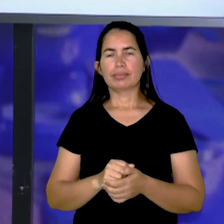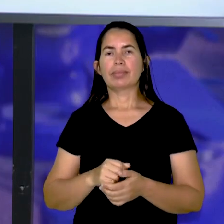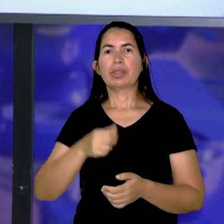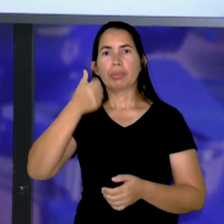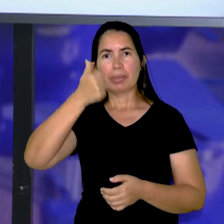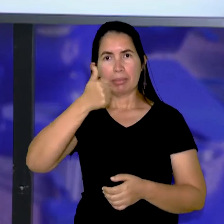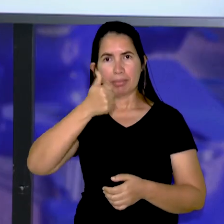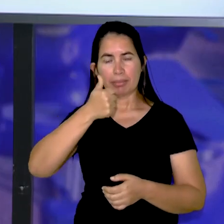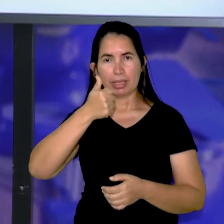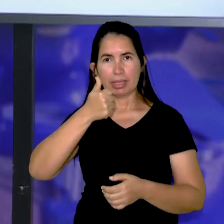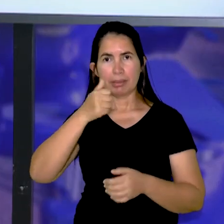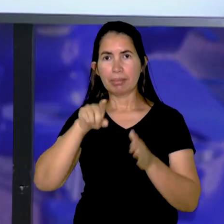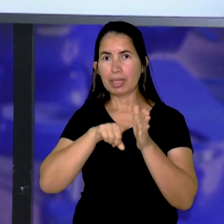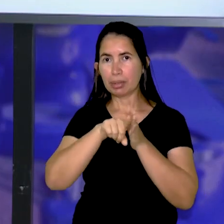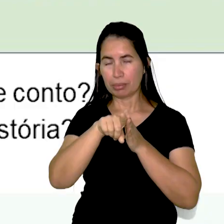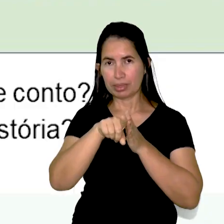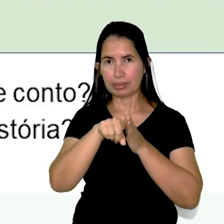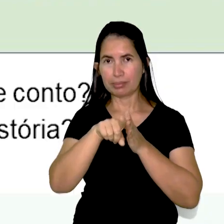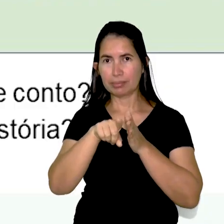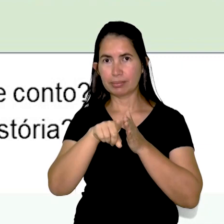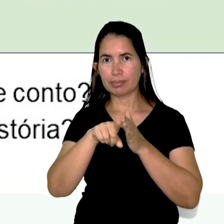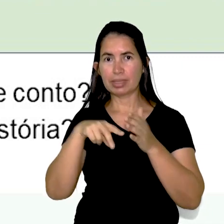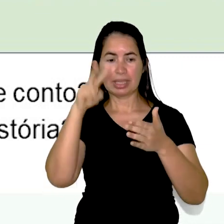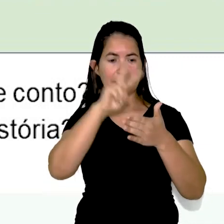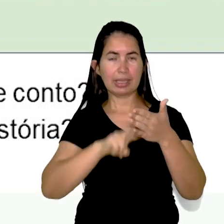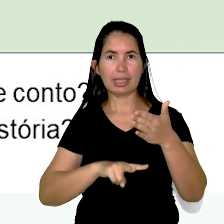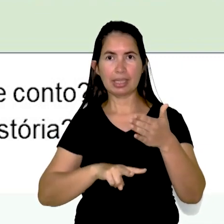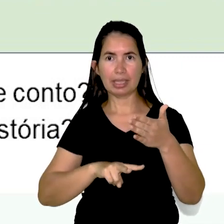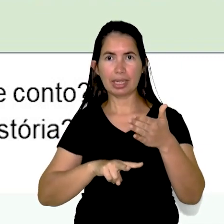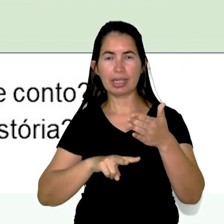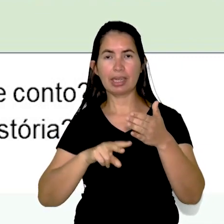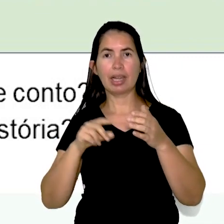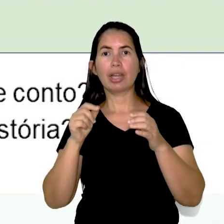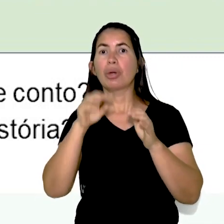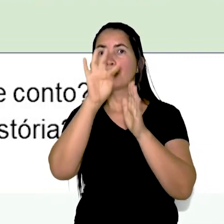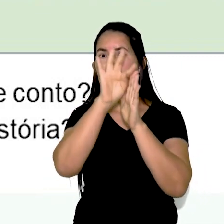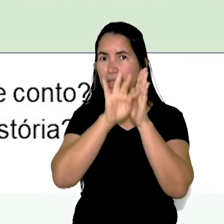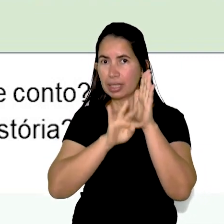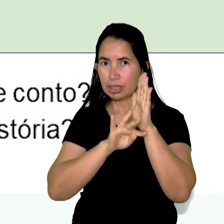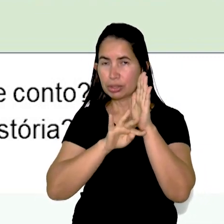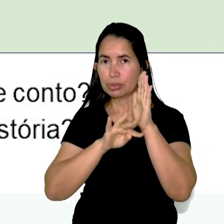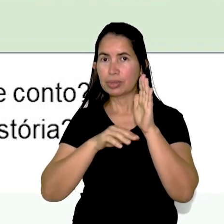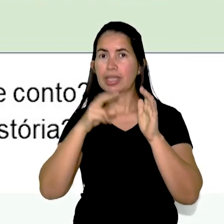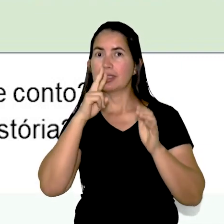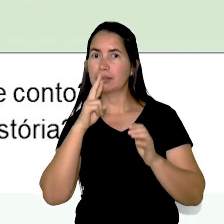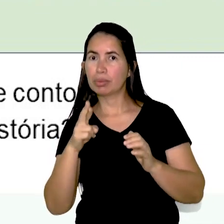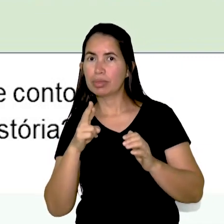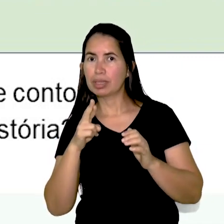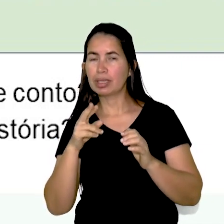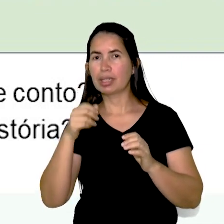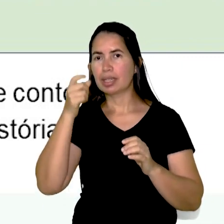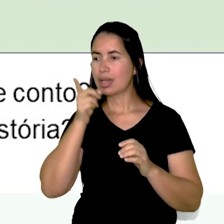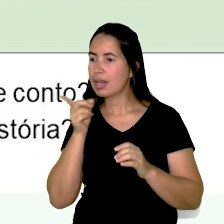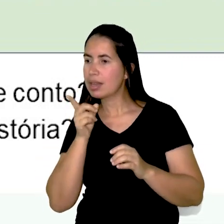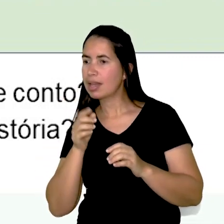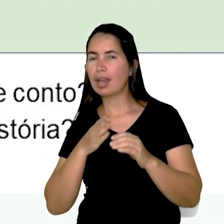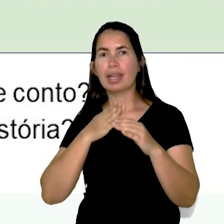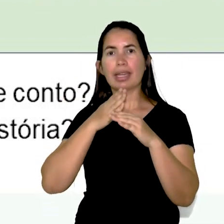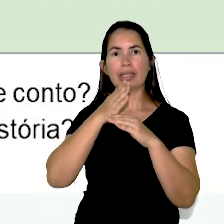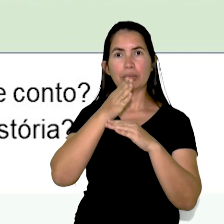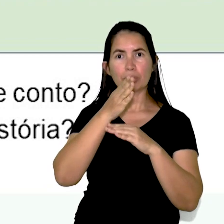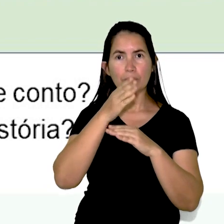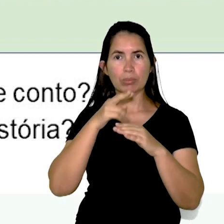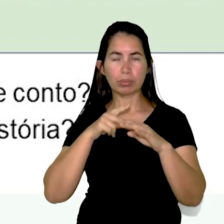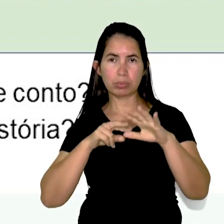No primeiro quesito tinha a seguinte pergunta. Releia o parágrafo do texto e responda. Ela entrou, subiu as